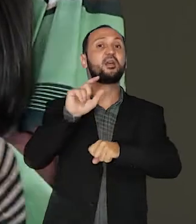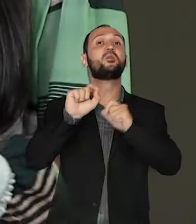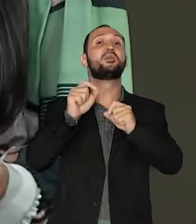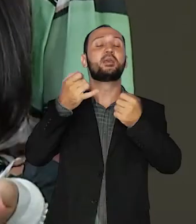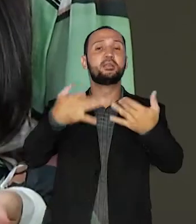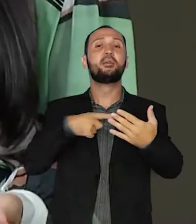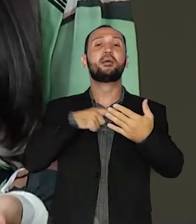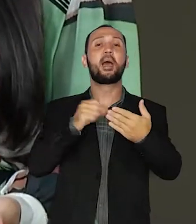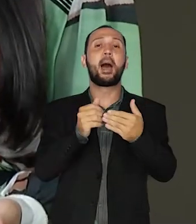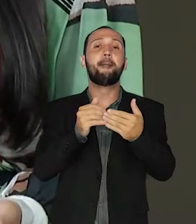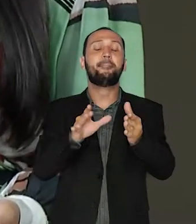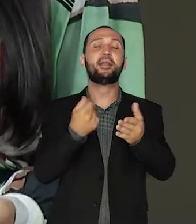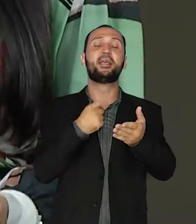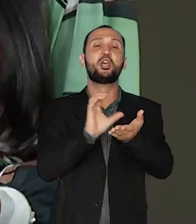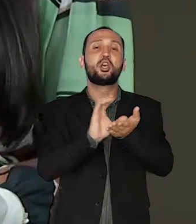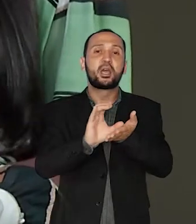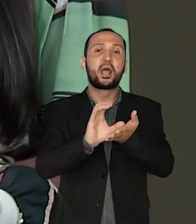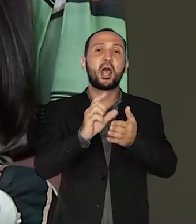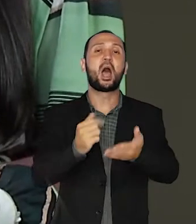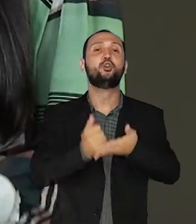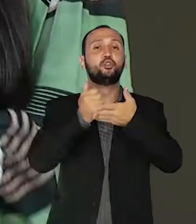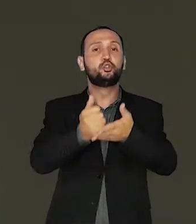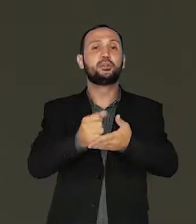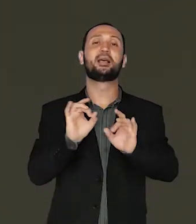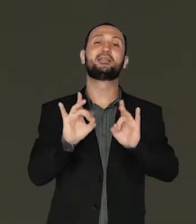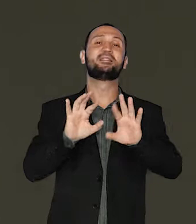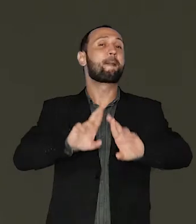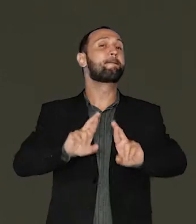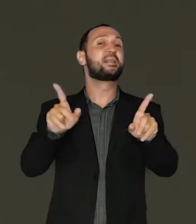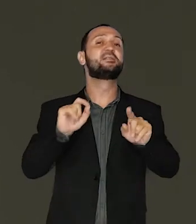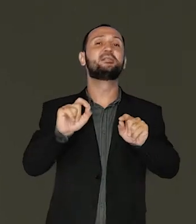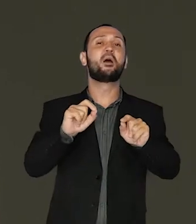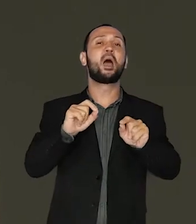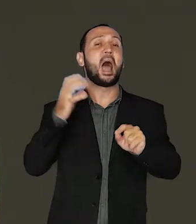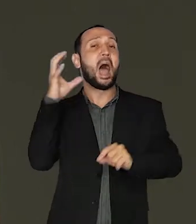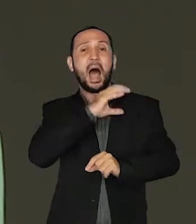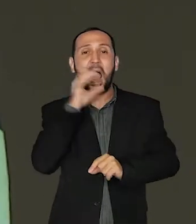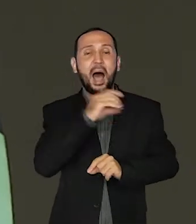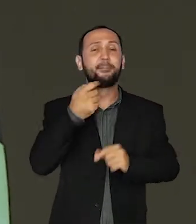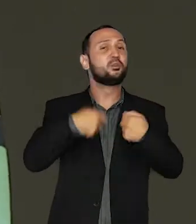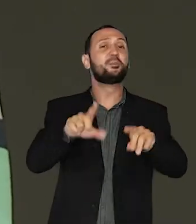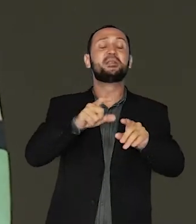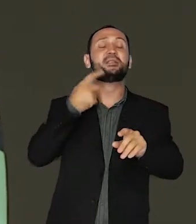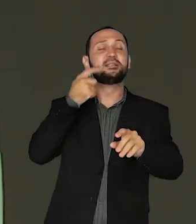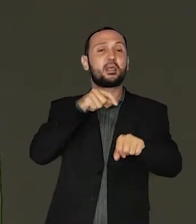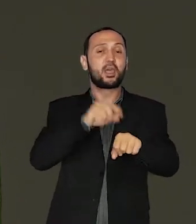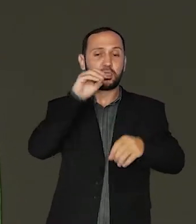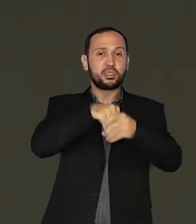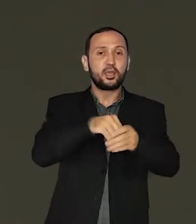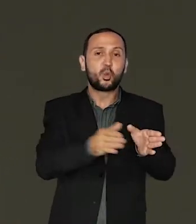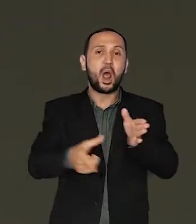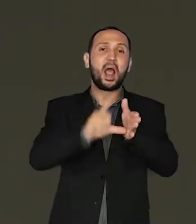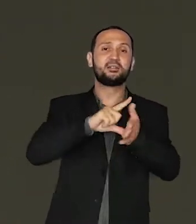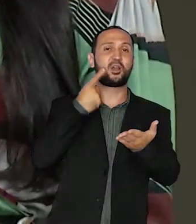Federal, que prevê a abertura de créditos extraordinários, aqueles abertos de maneira mais célere e sem previsão orçamentária